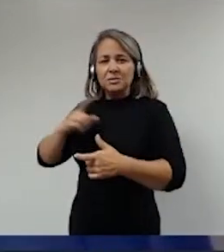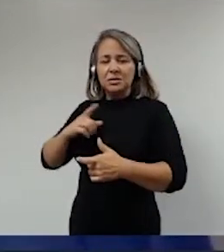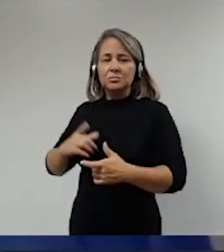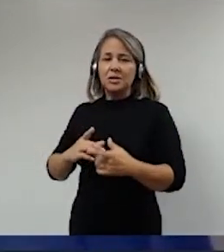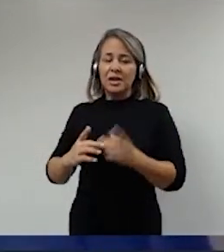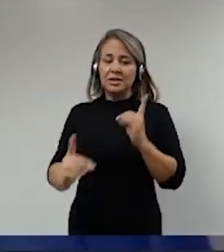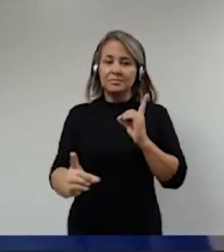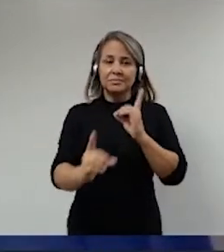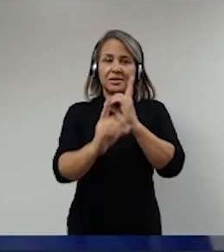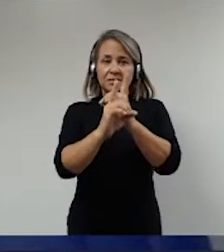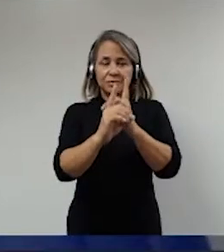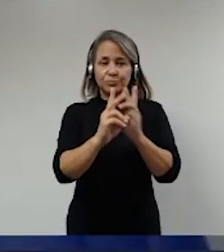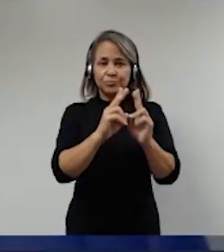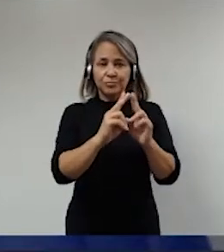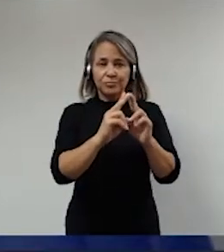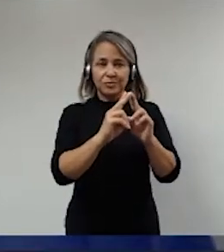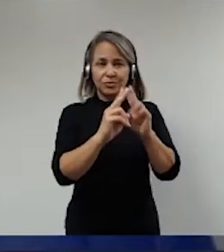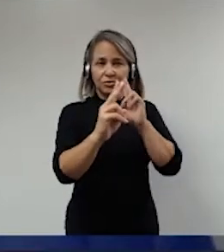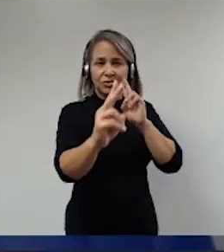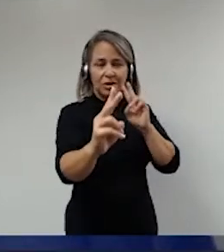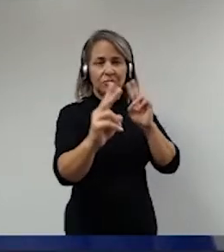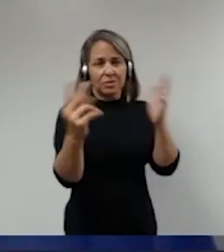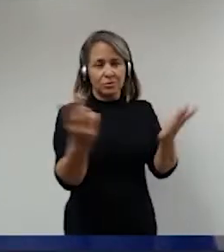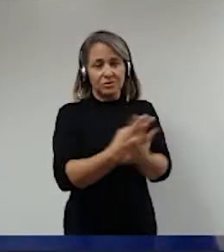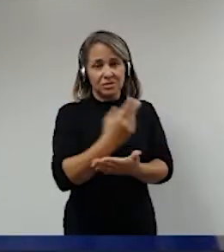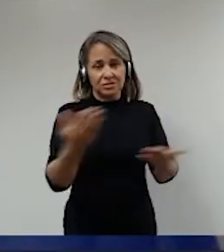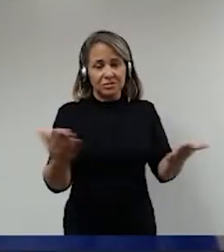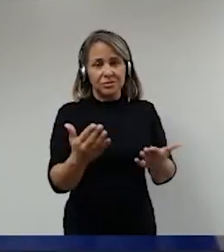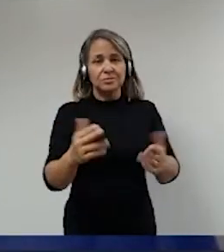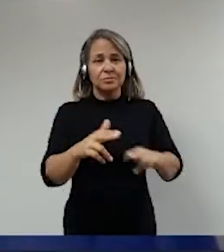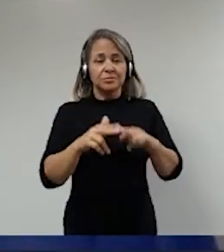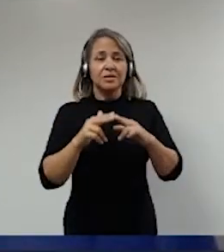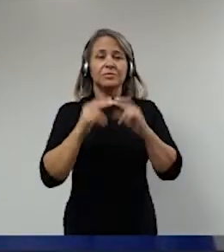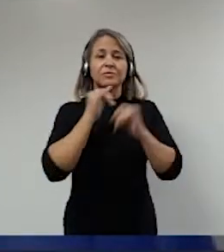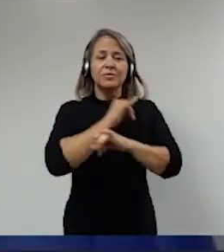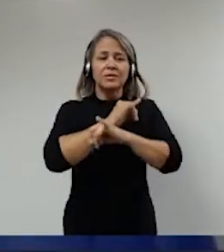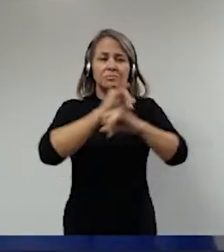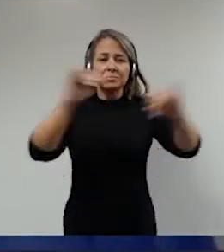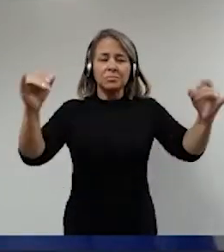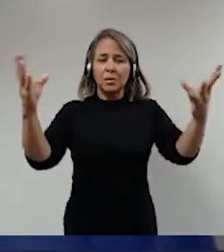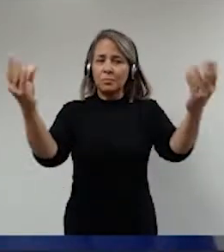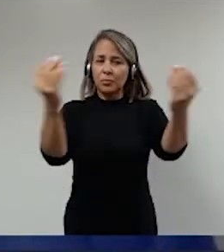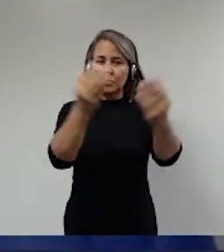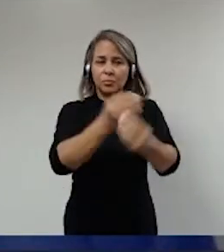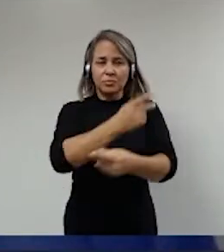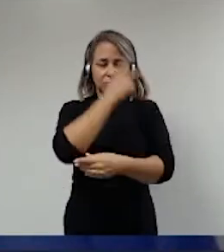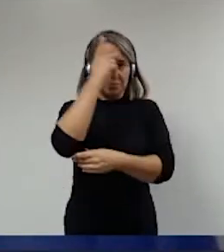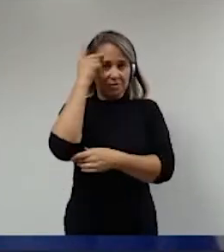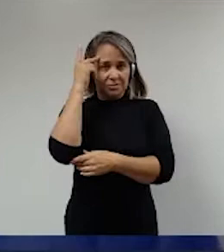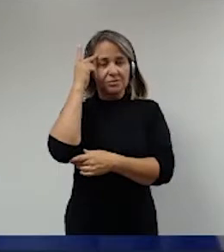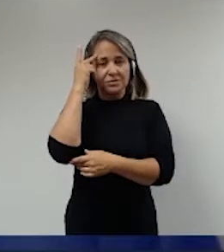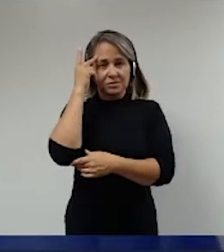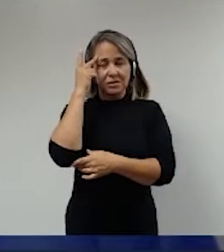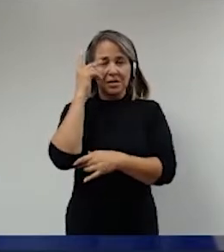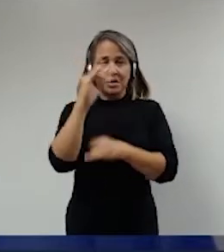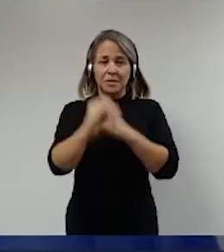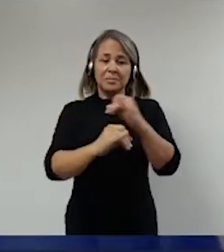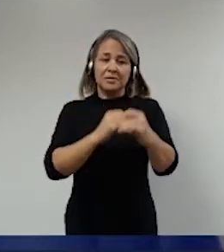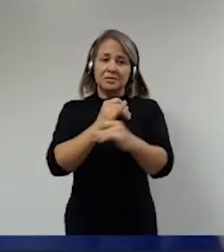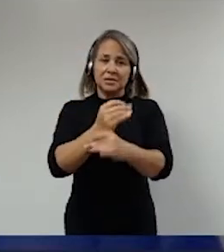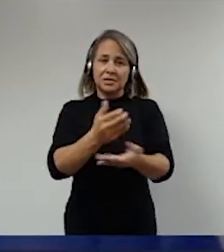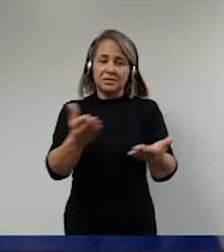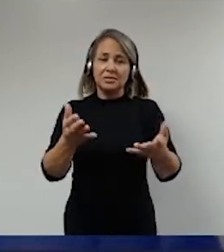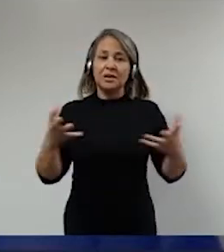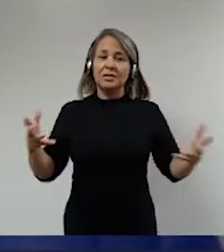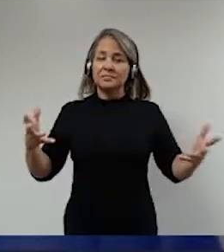aqui hoje num congresso digital, né? Estamos aqui falando para várias pessoas aqui pela internet. Então,